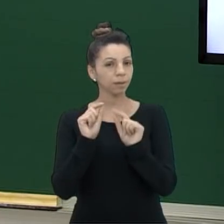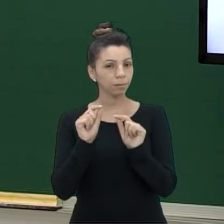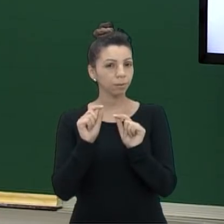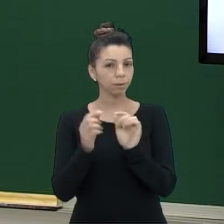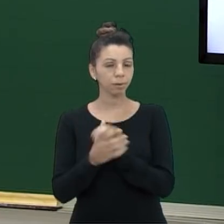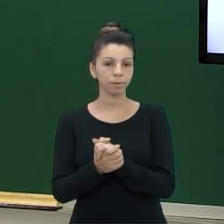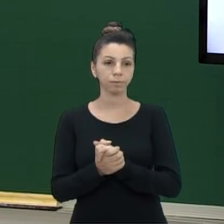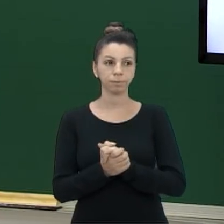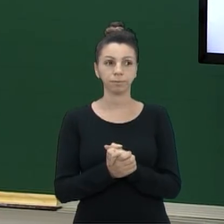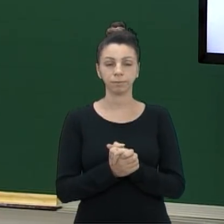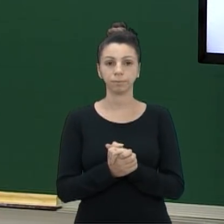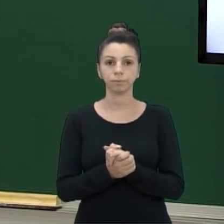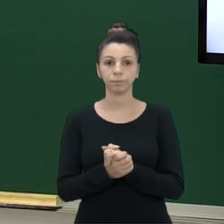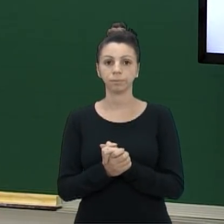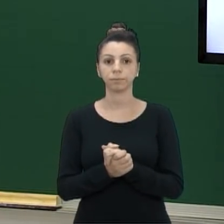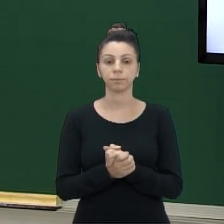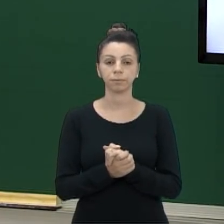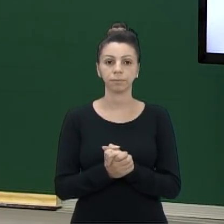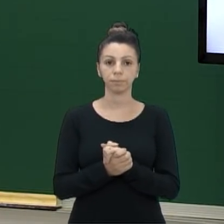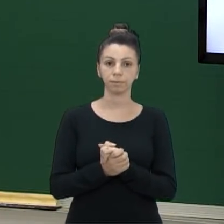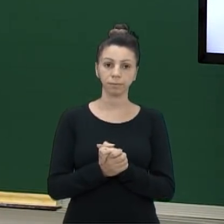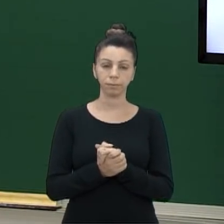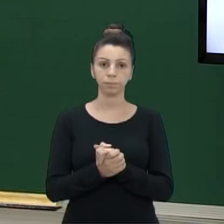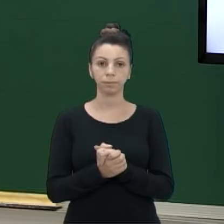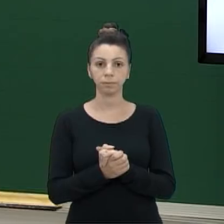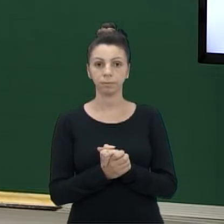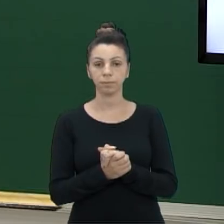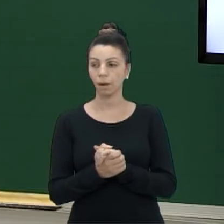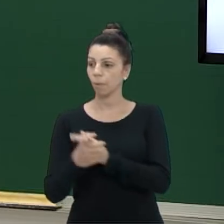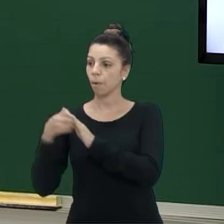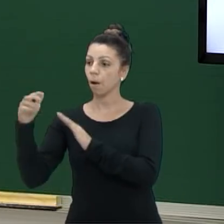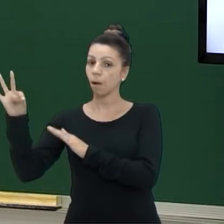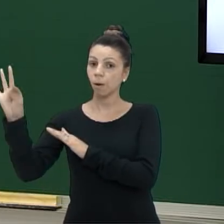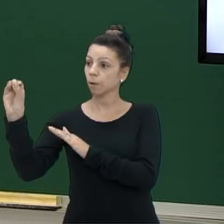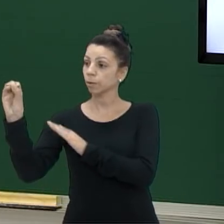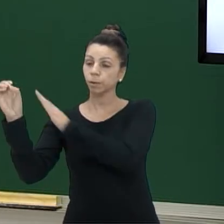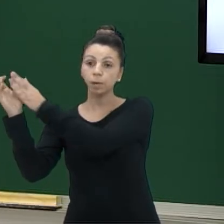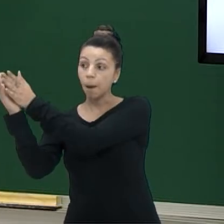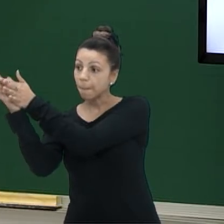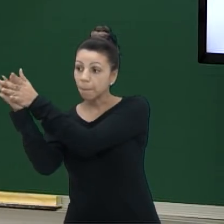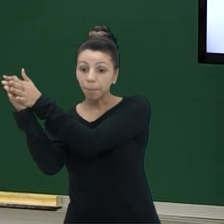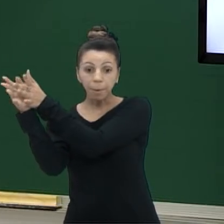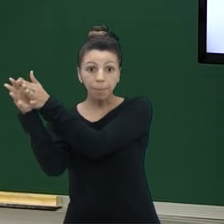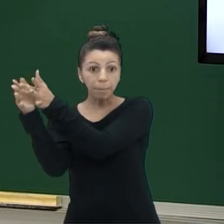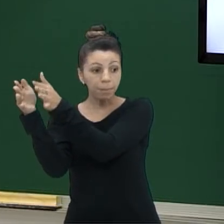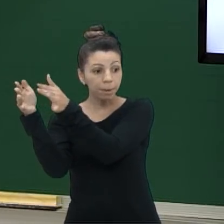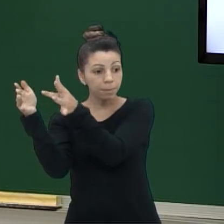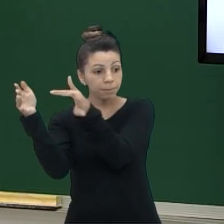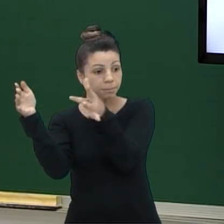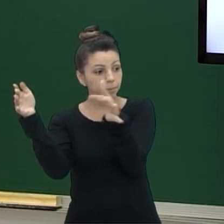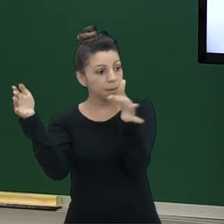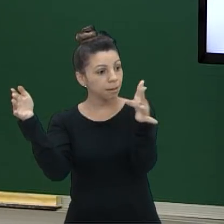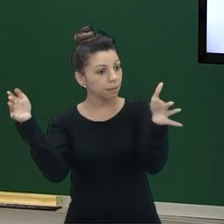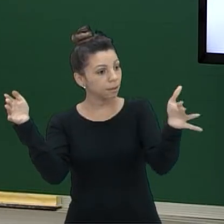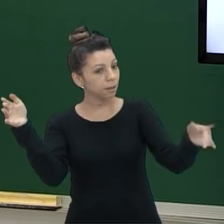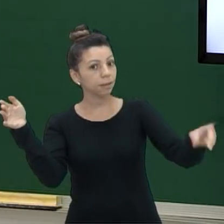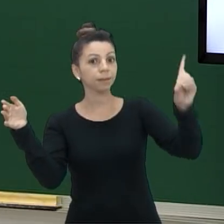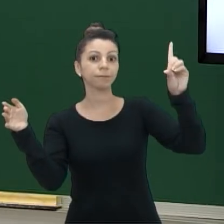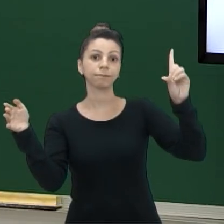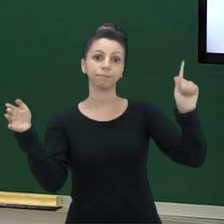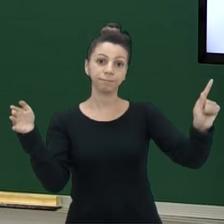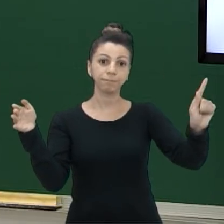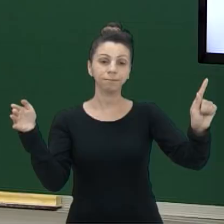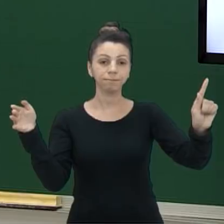O deslocamento que a gente vai ter, saindo da tonelada e indo até a grama lá na direita.